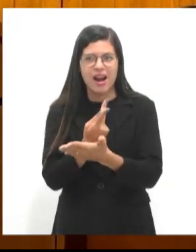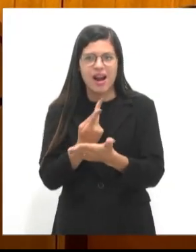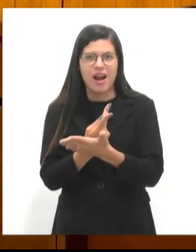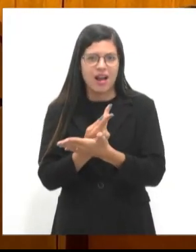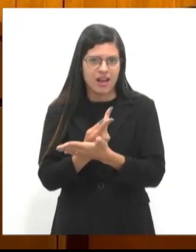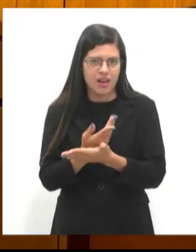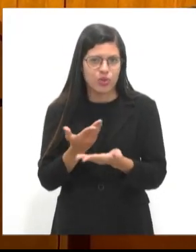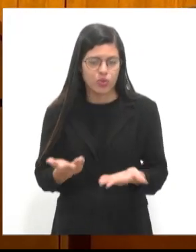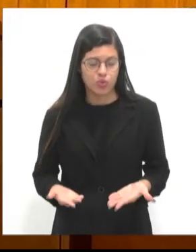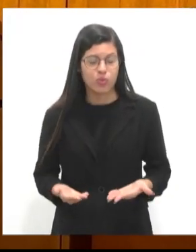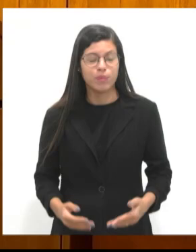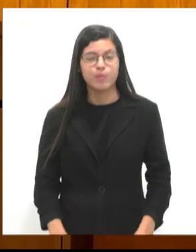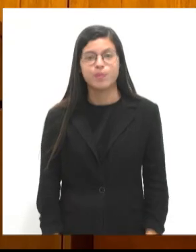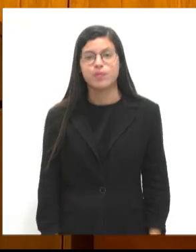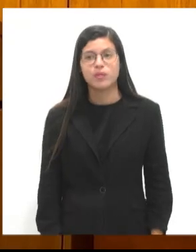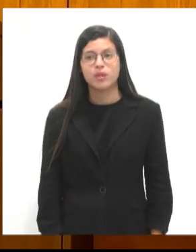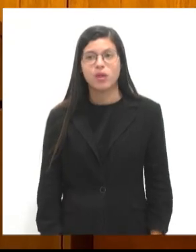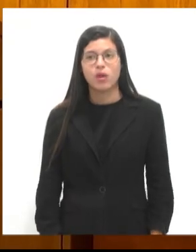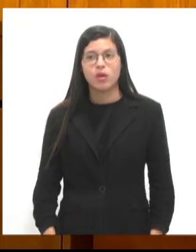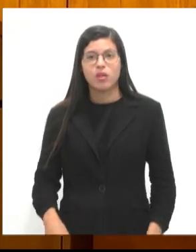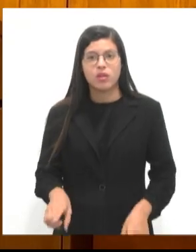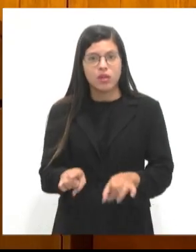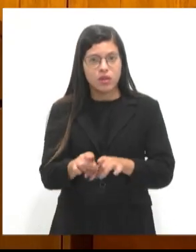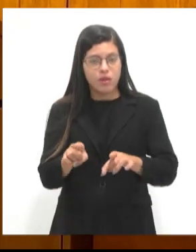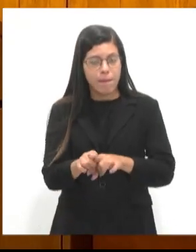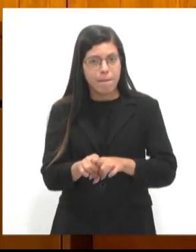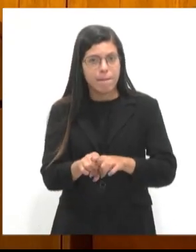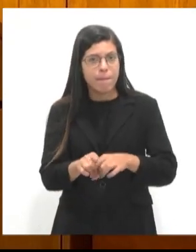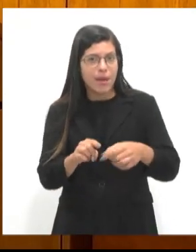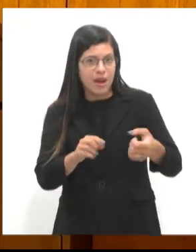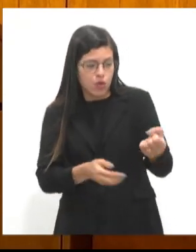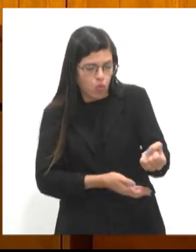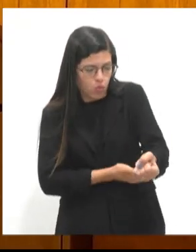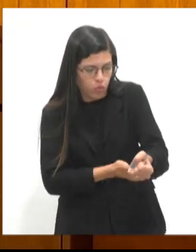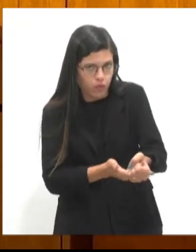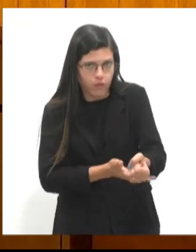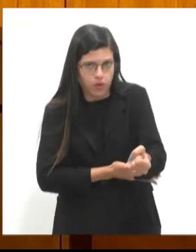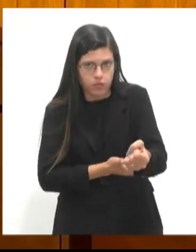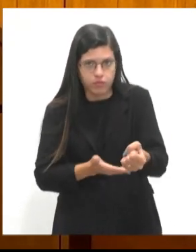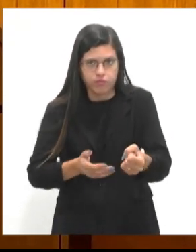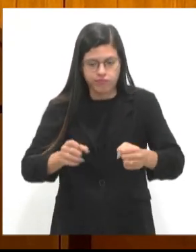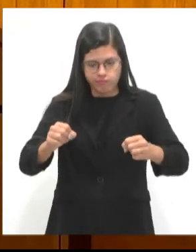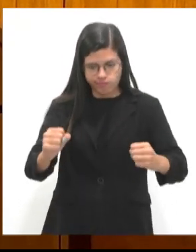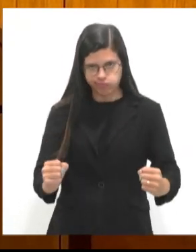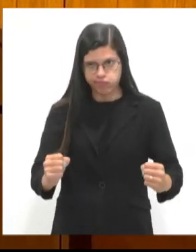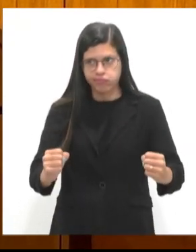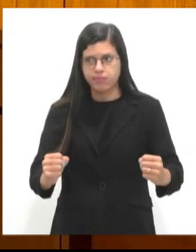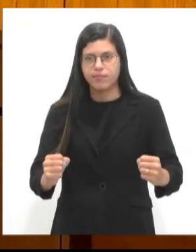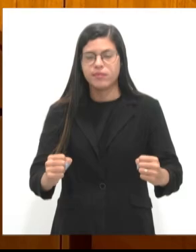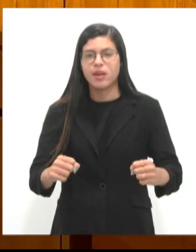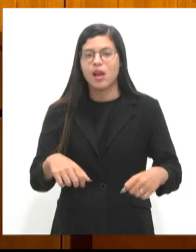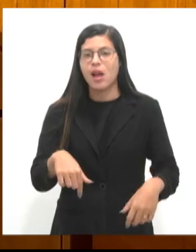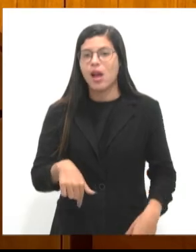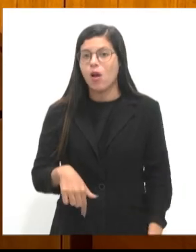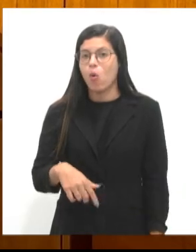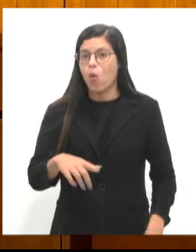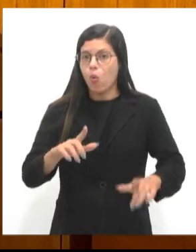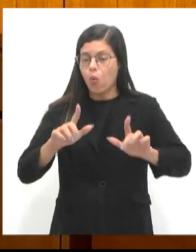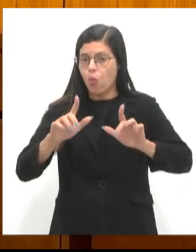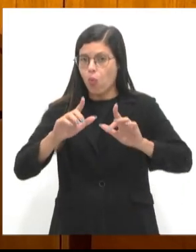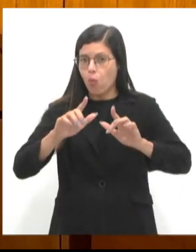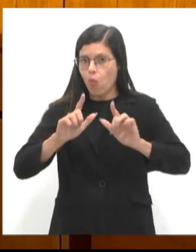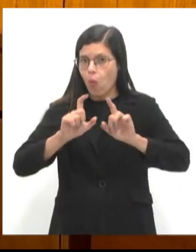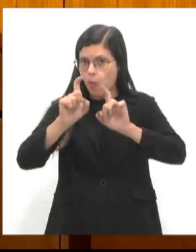muito afastada da cadeira. Manter o cotovelo a 90 graus, de preferência, com a tela do computador, de